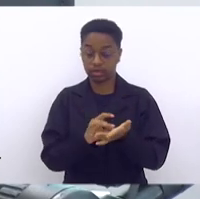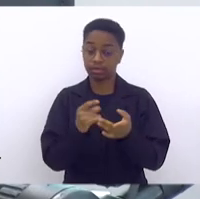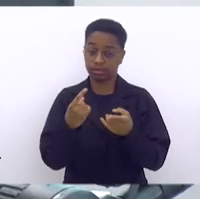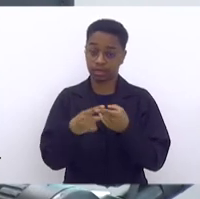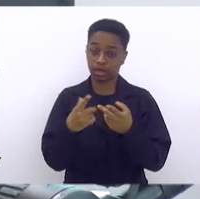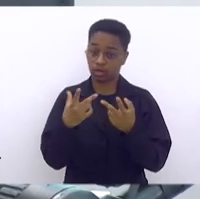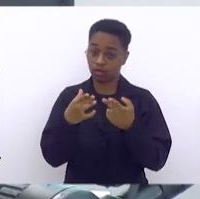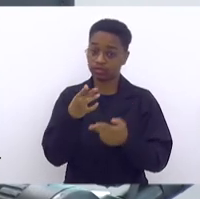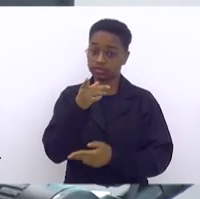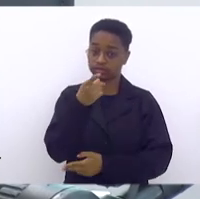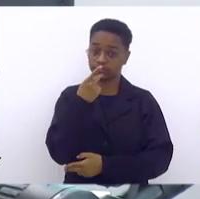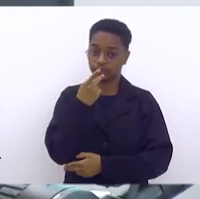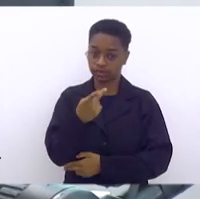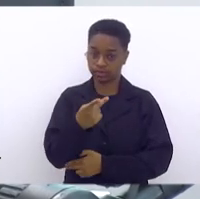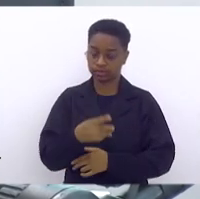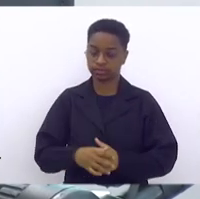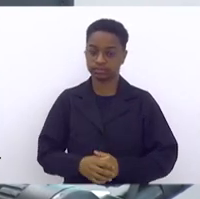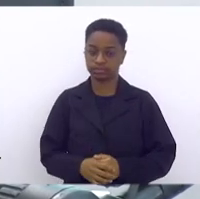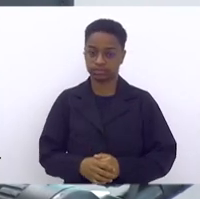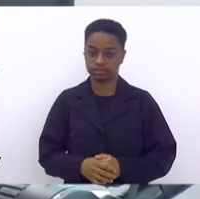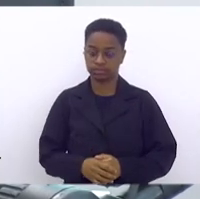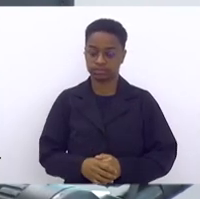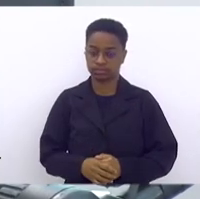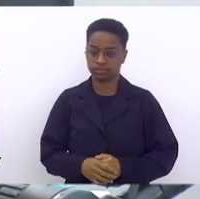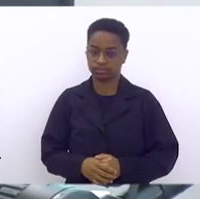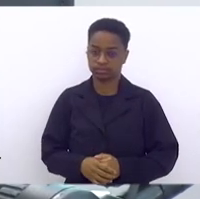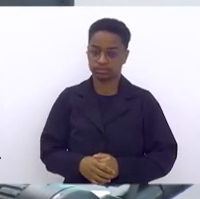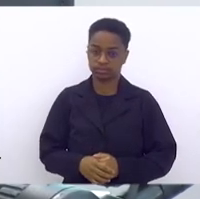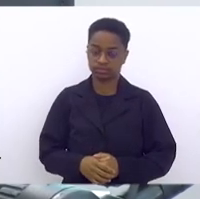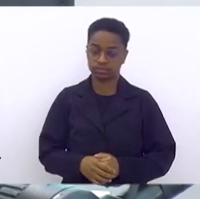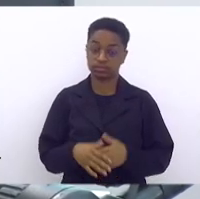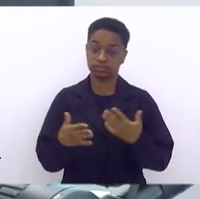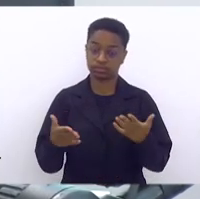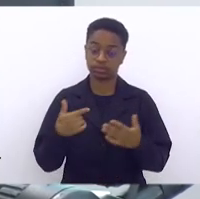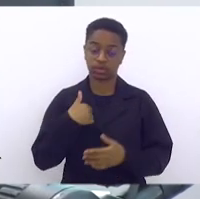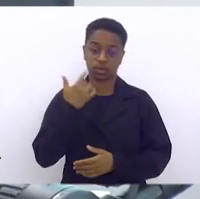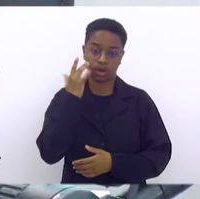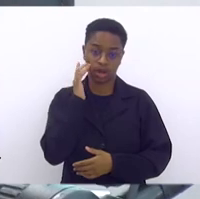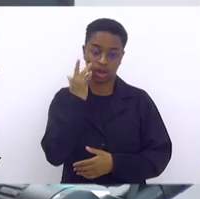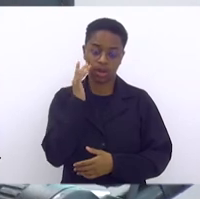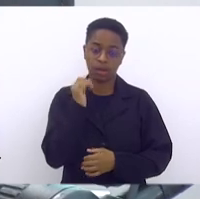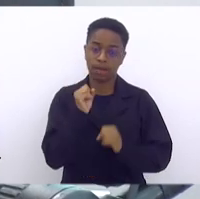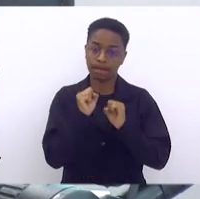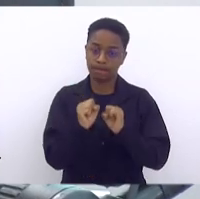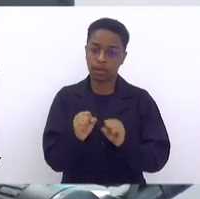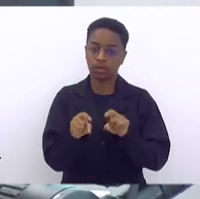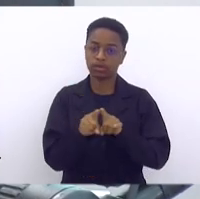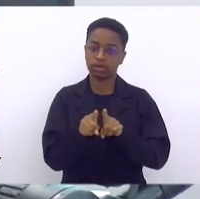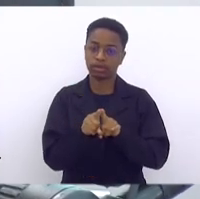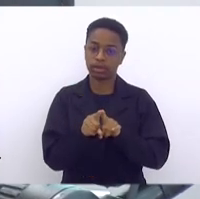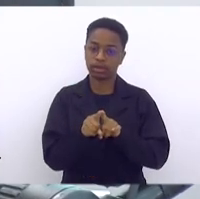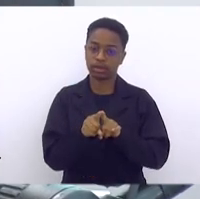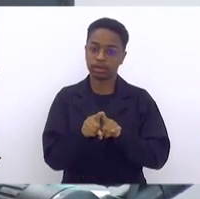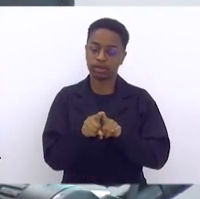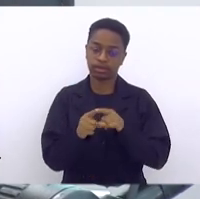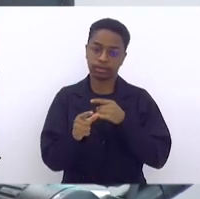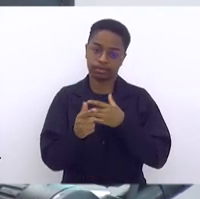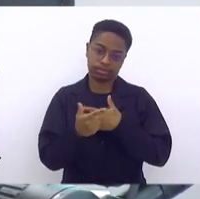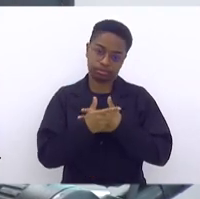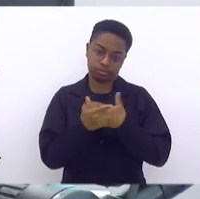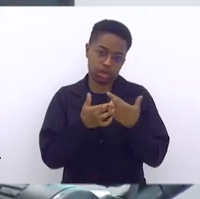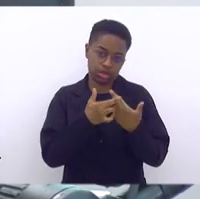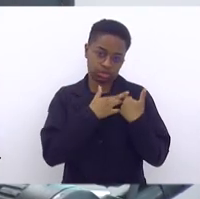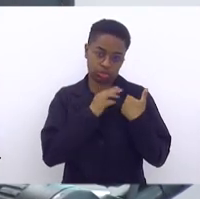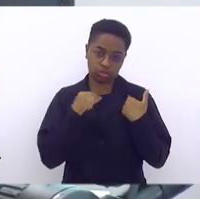caso que você colocou, né? E aí acho que poderia também ser uma tarefa aqui da CPI a